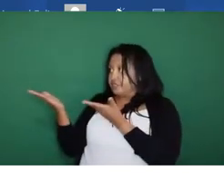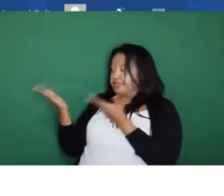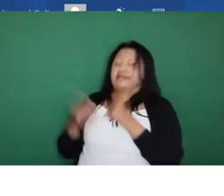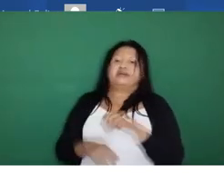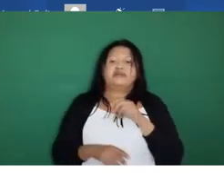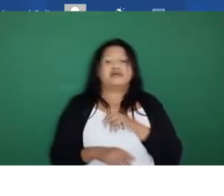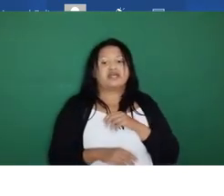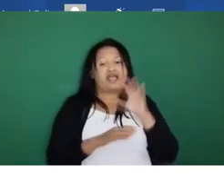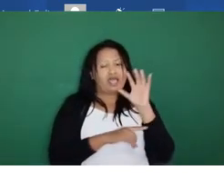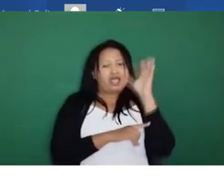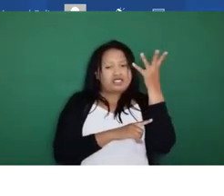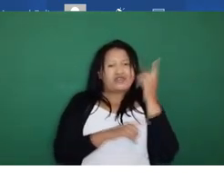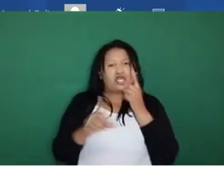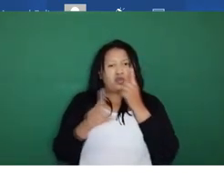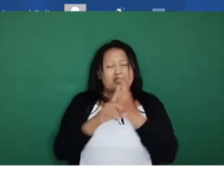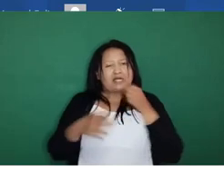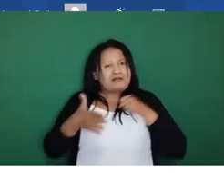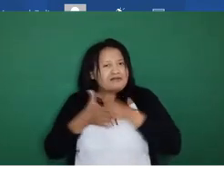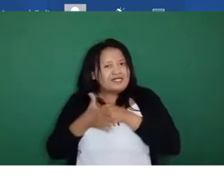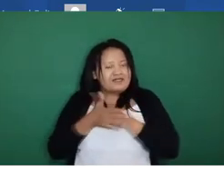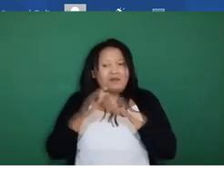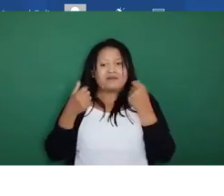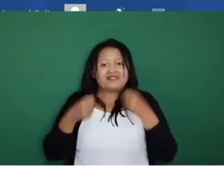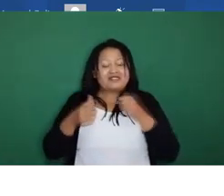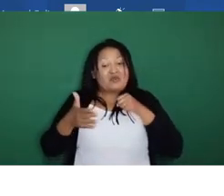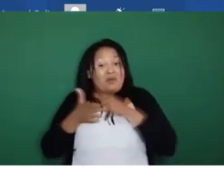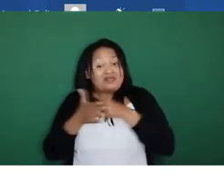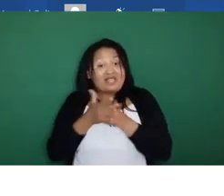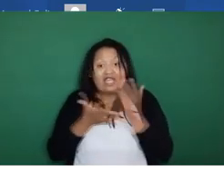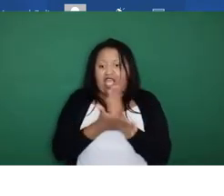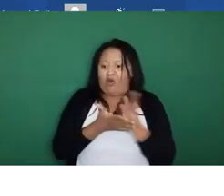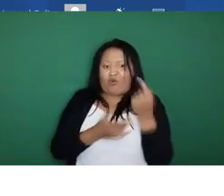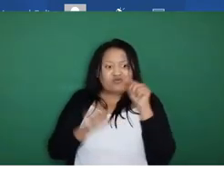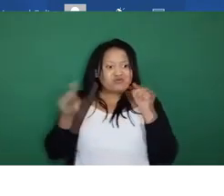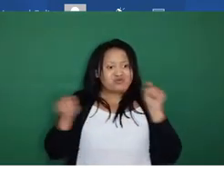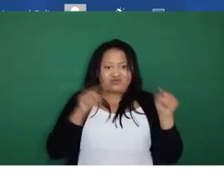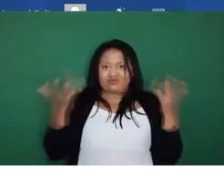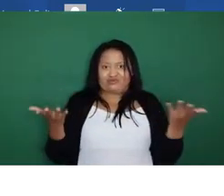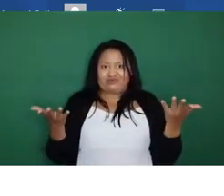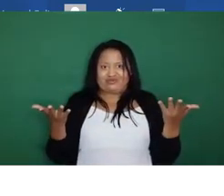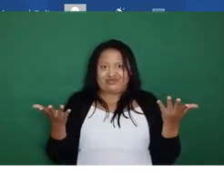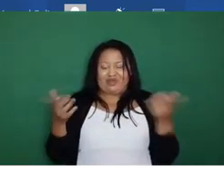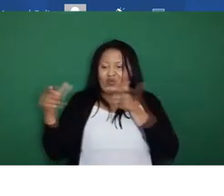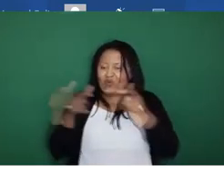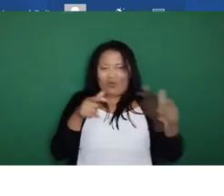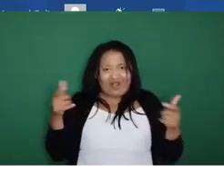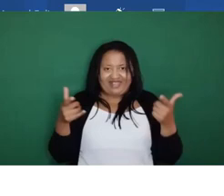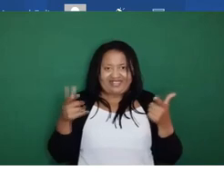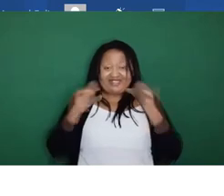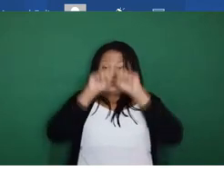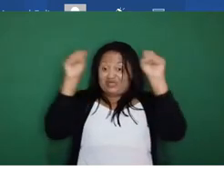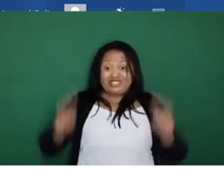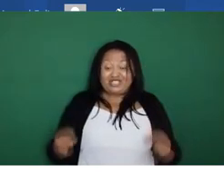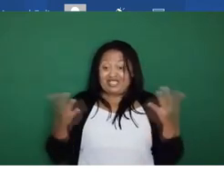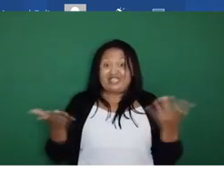isso aqui a gente encontra essa pressão a gente precisa de uma pressão em algum ponto desse desse sistema que seja